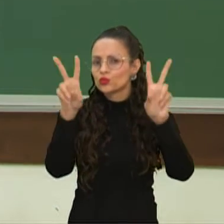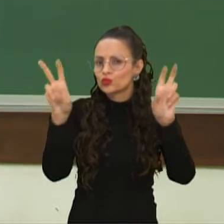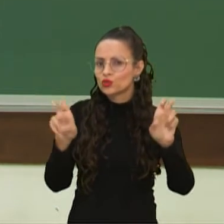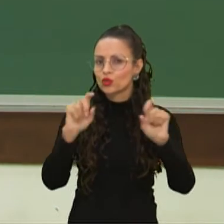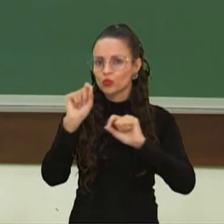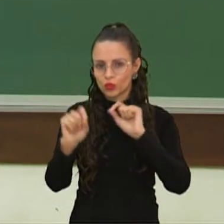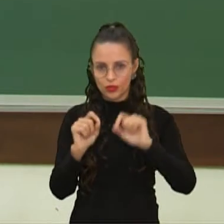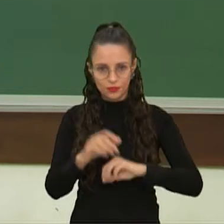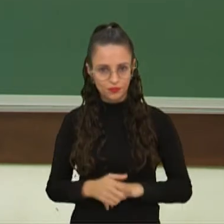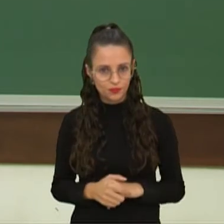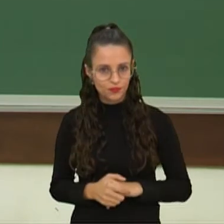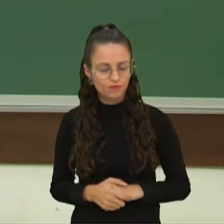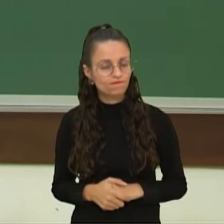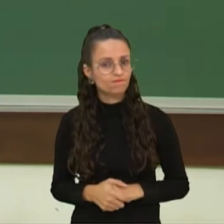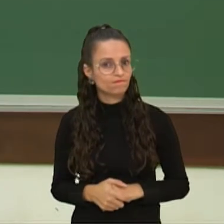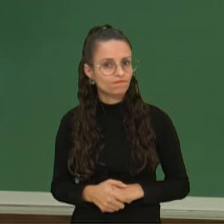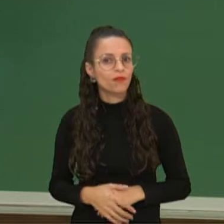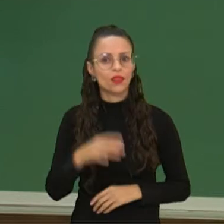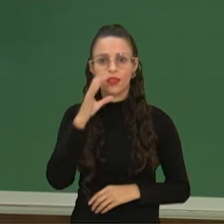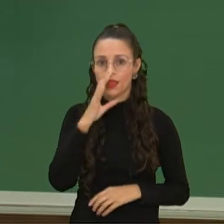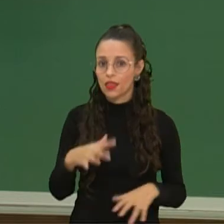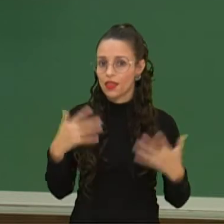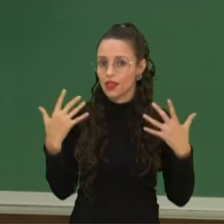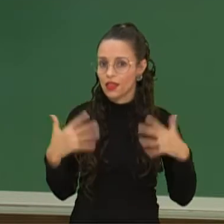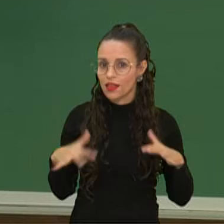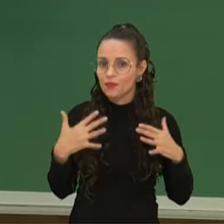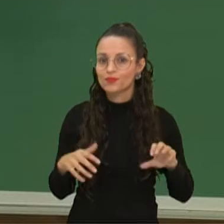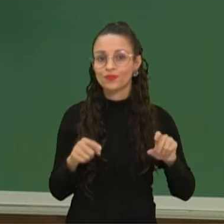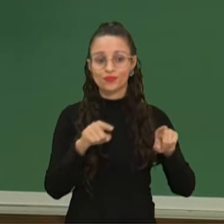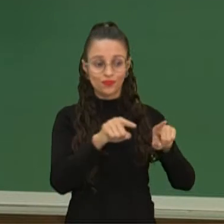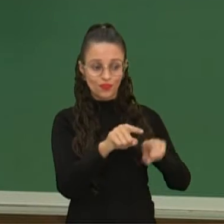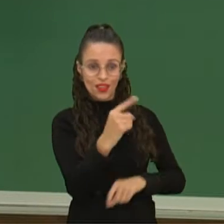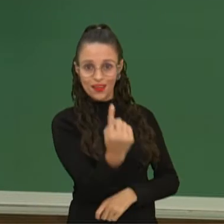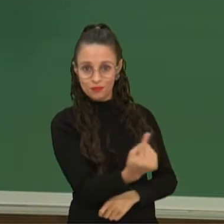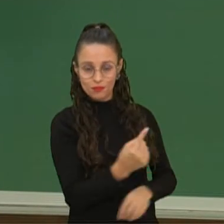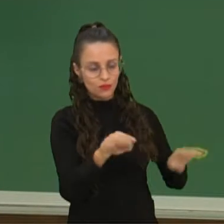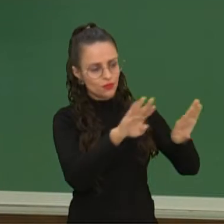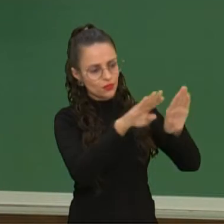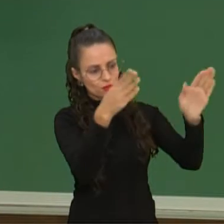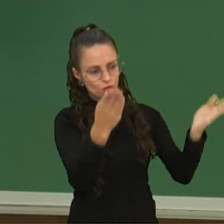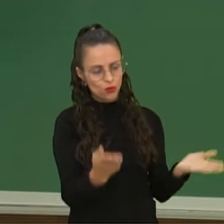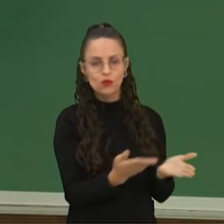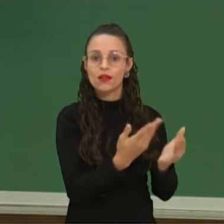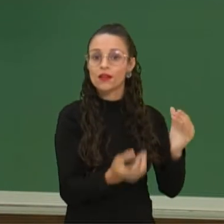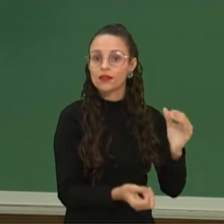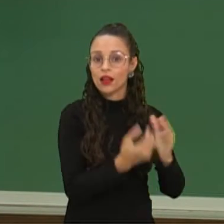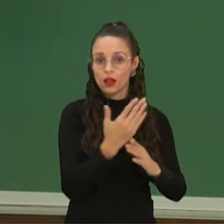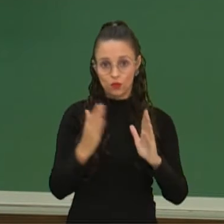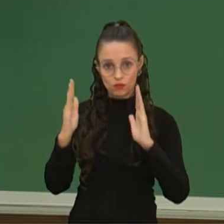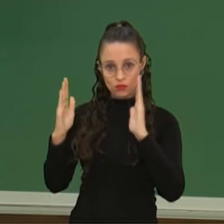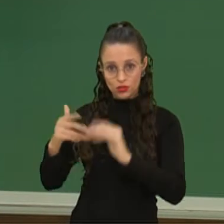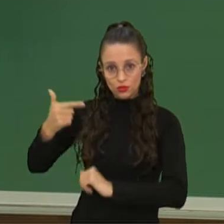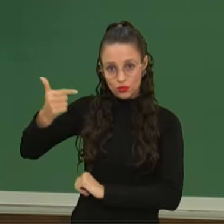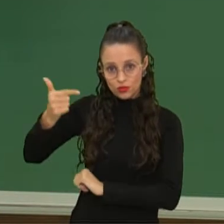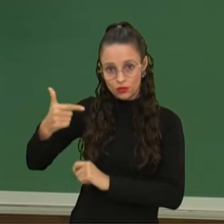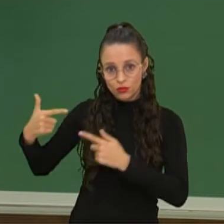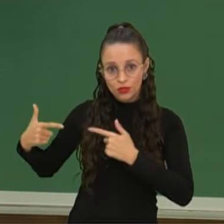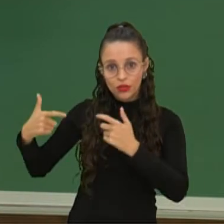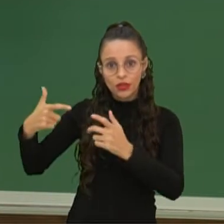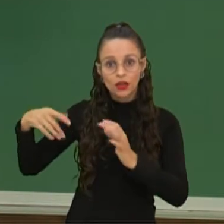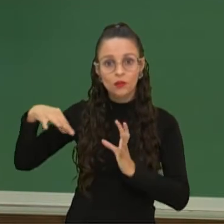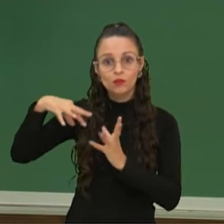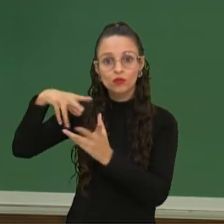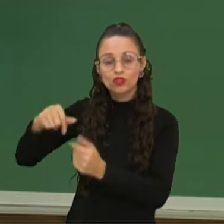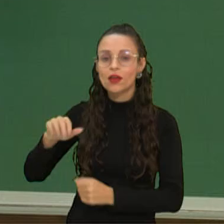ó, que incrivelmente, o forno micro-ondas ele foi criado durante a Segunda Guerra Mundial com a intenção de